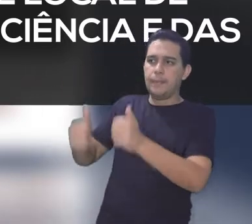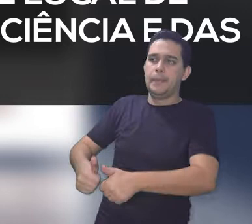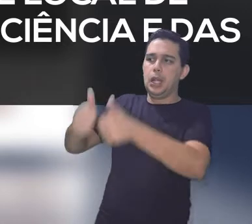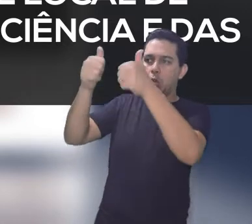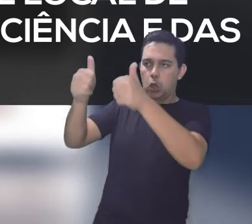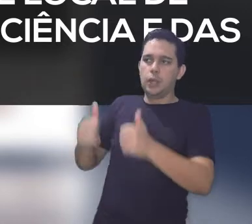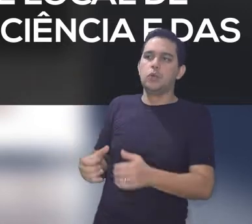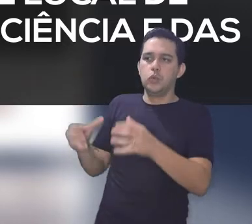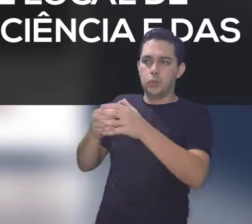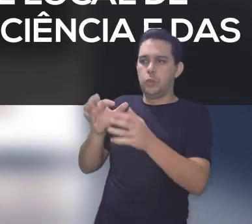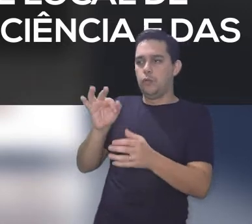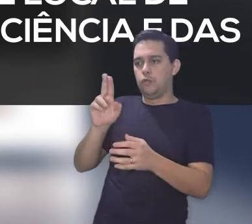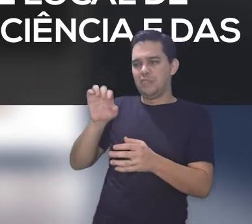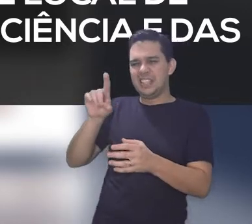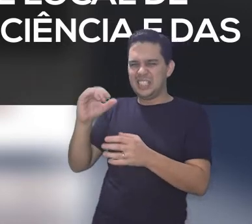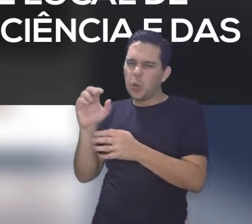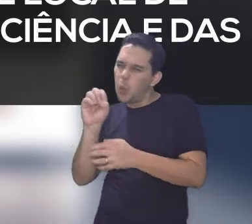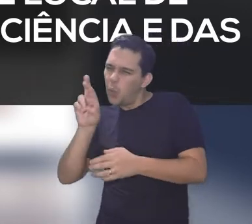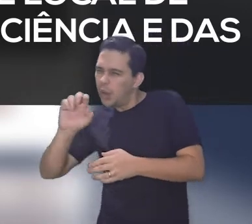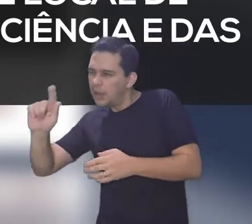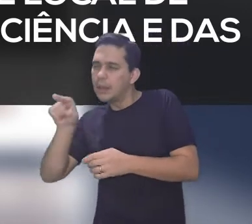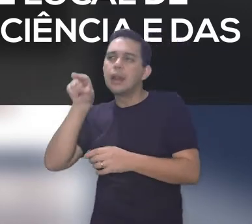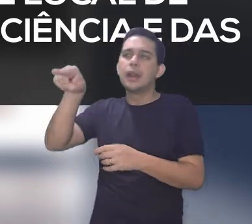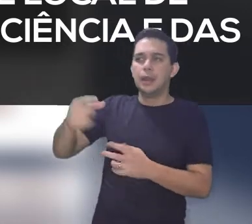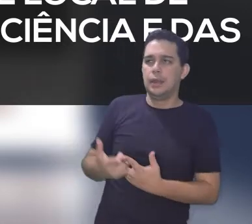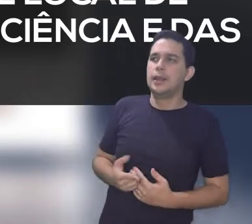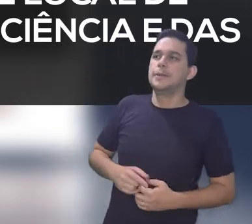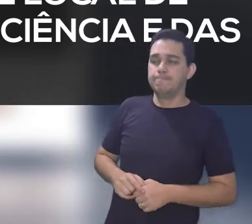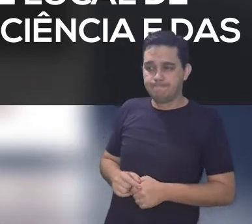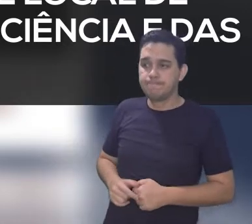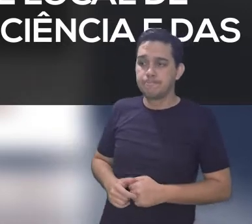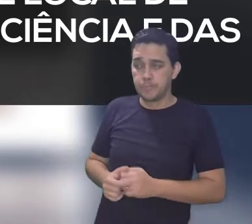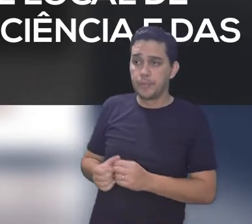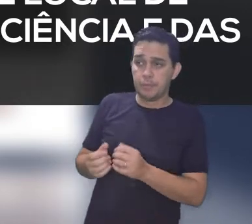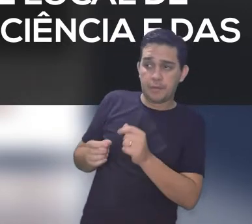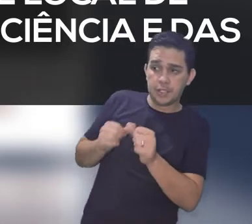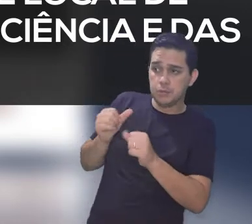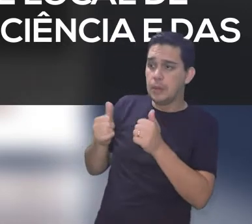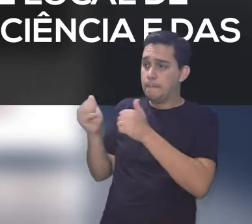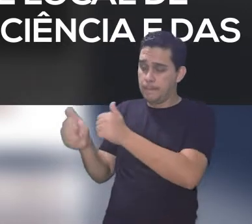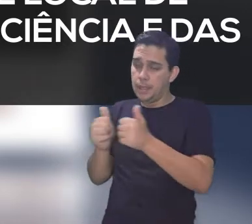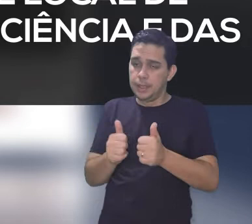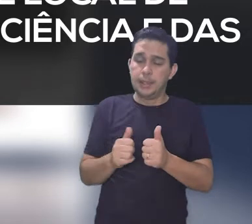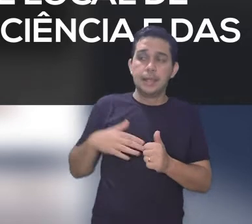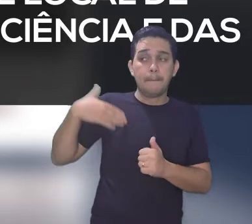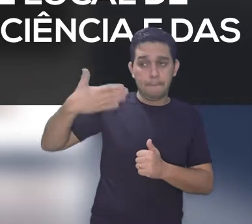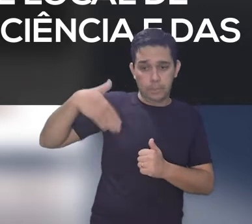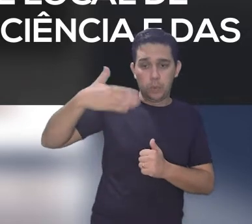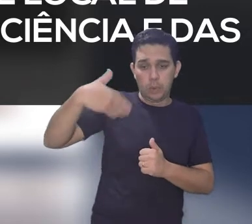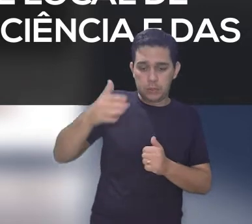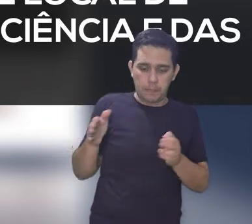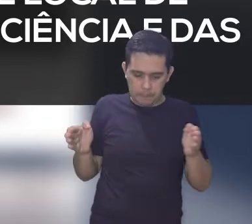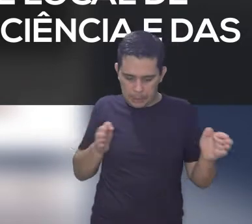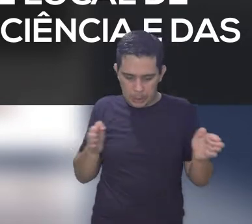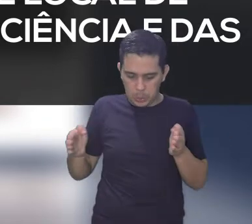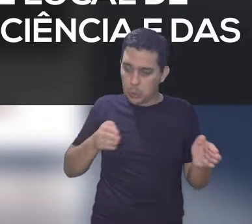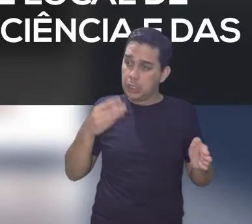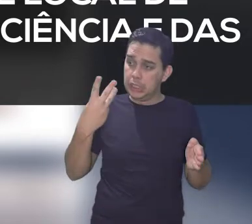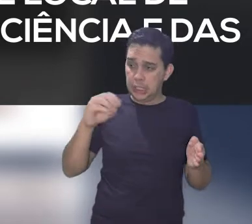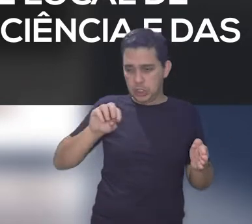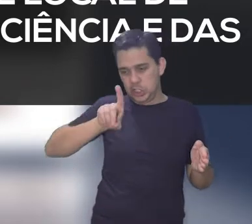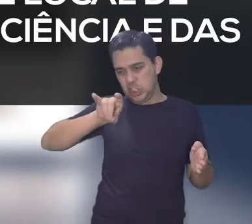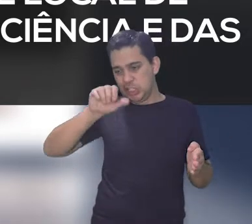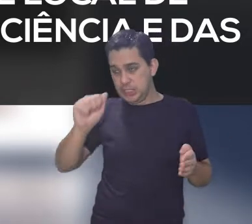a Fundação tome a iniciativa e as medidas necessárias. Após isso, se isso não